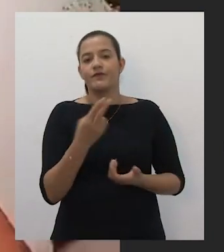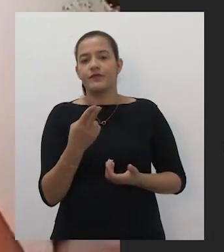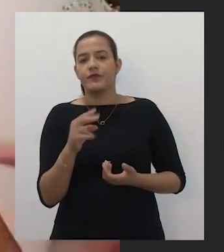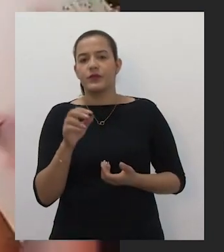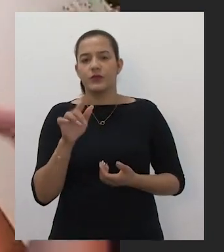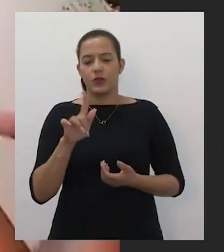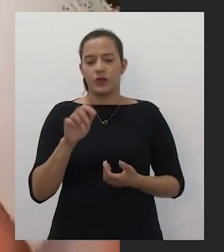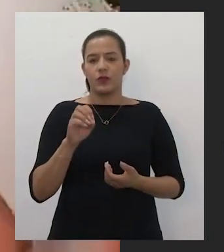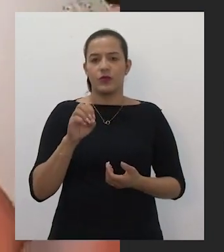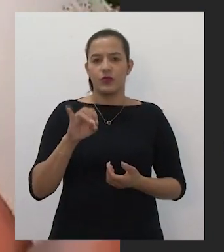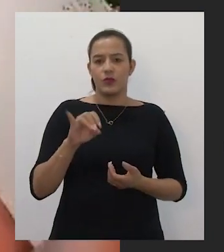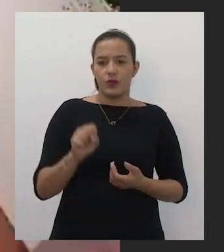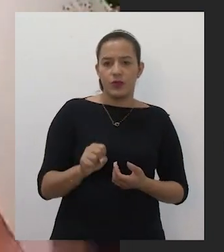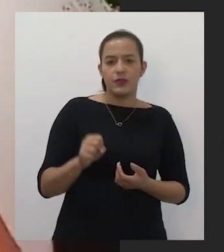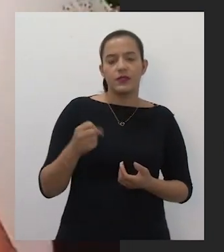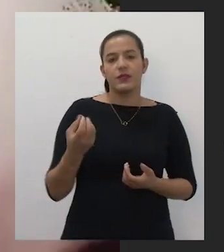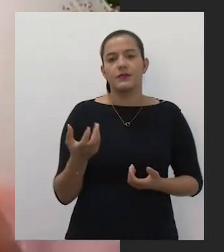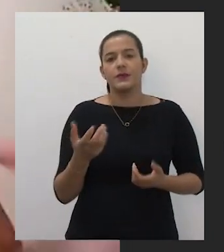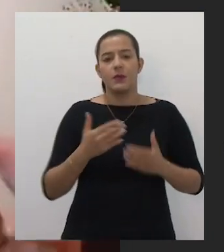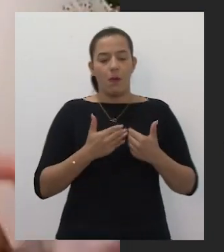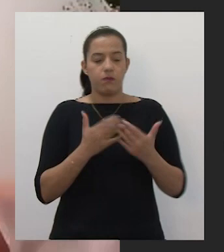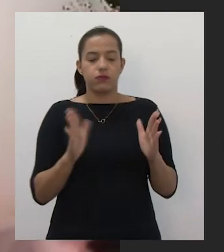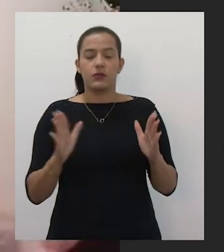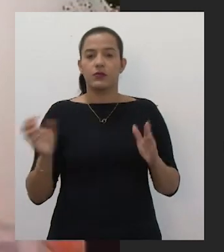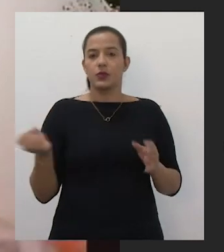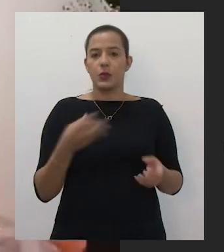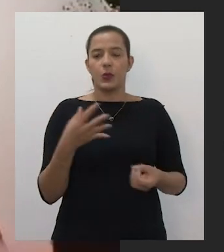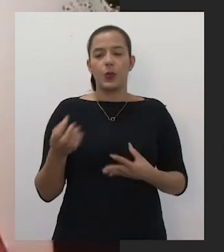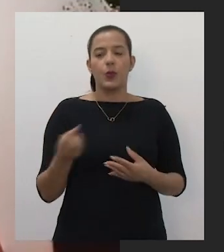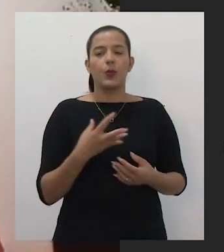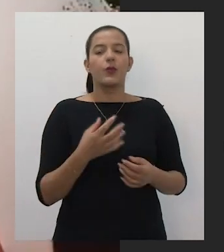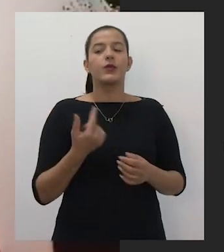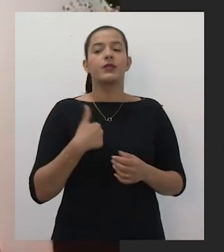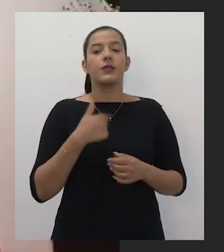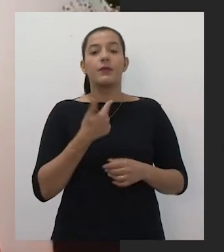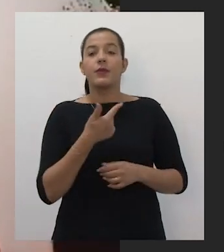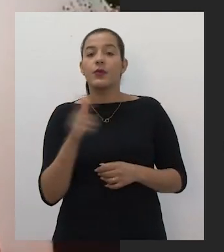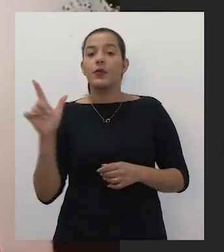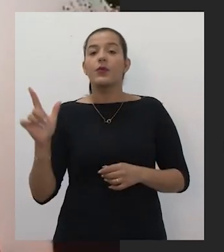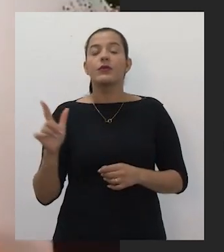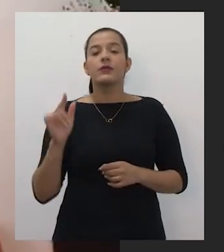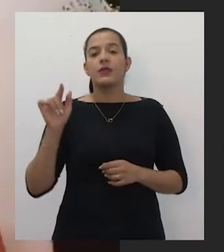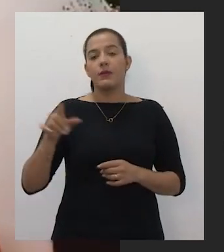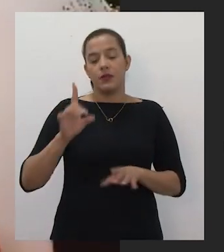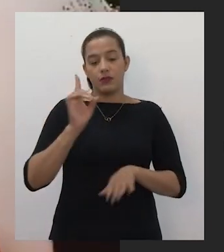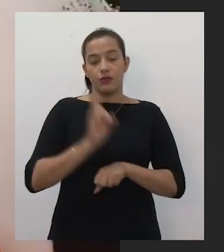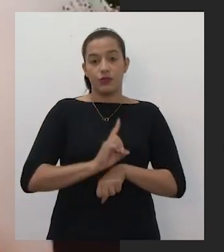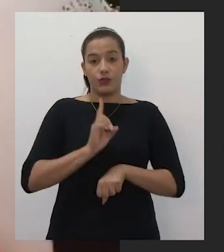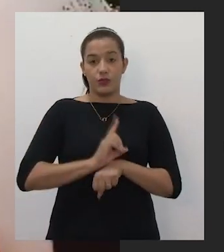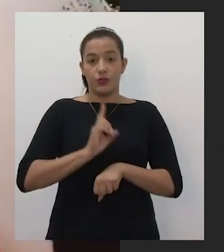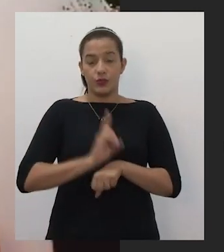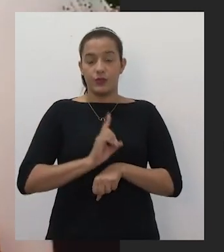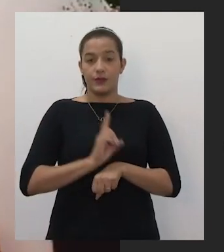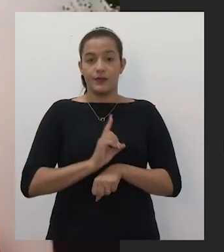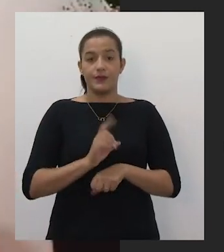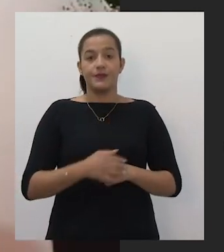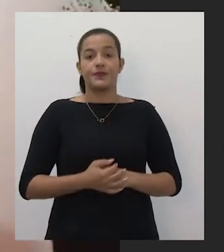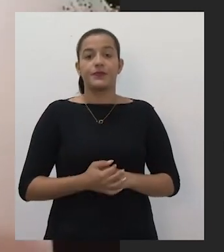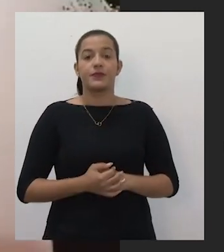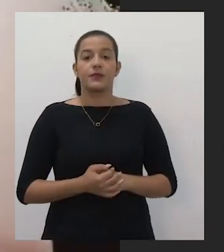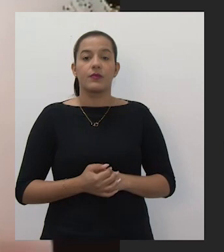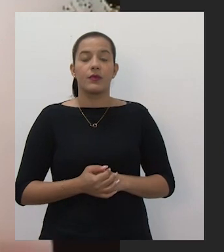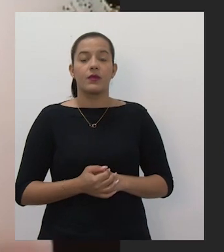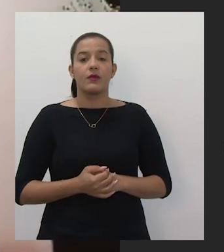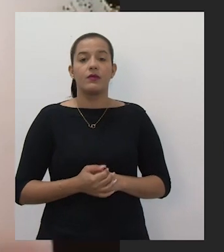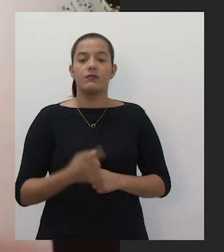para o novo, né, e aí a gente sempre conta com a ajuda do pessoal da própria diretoria. Então, o que a